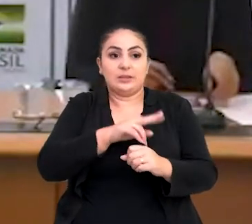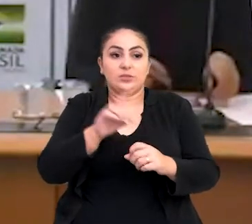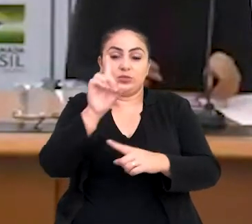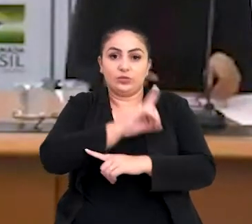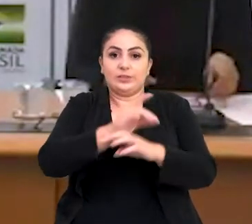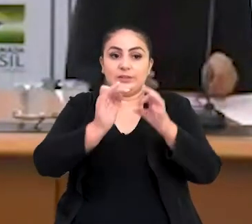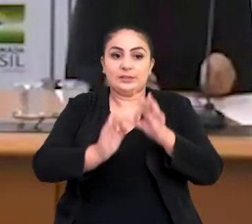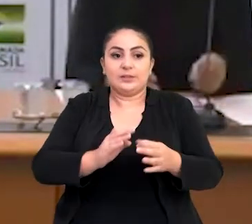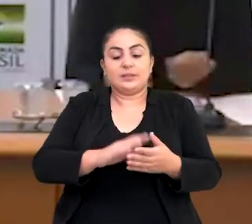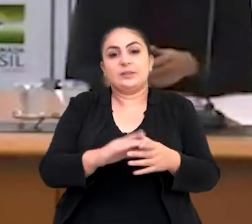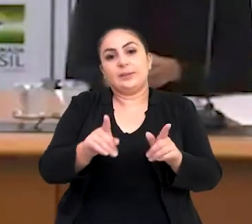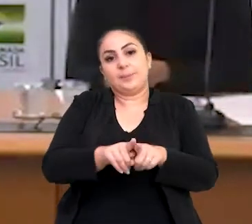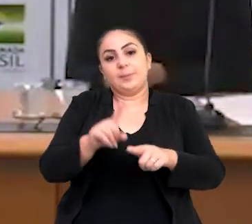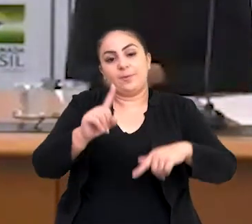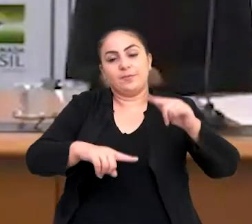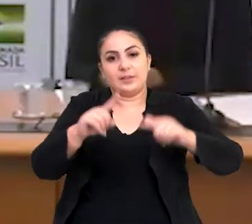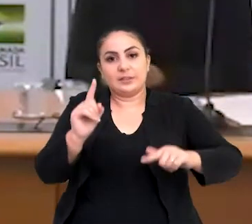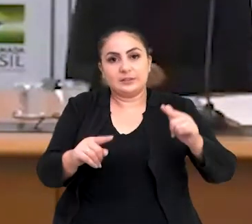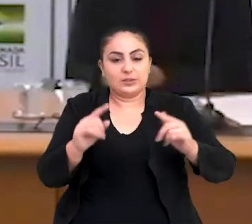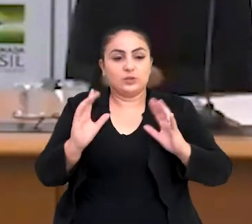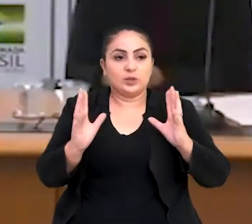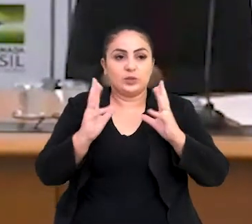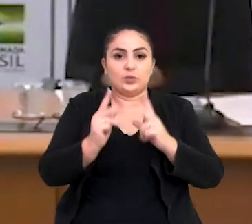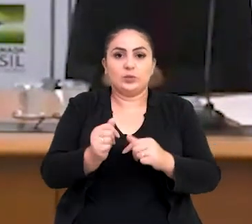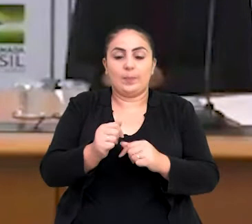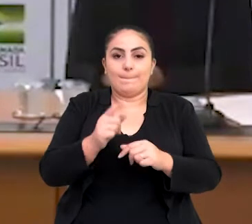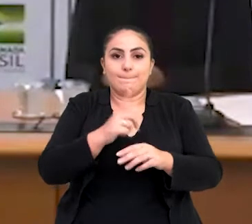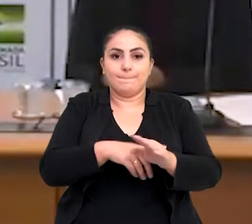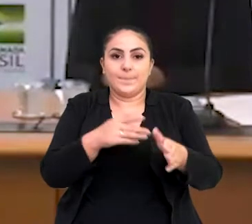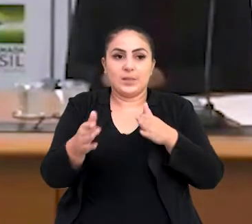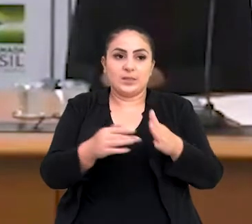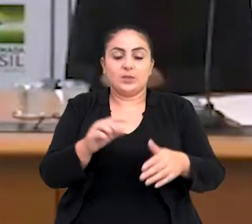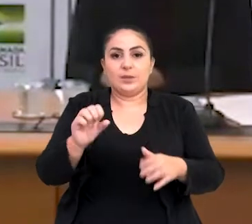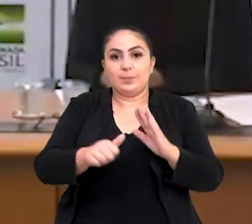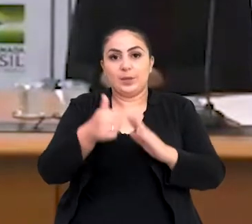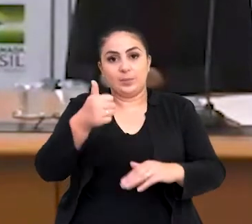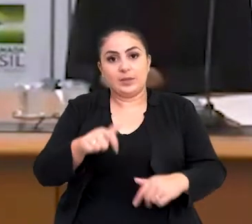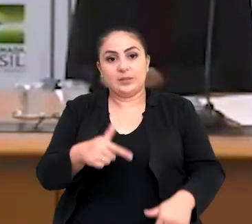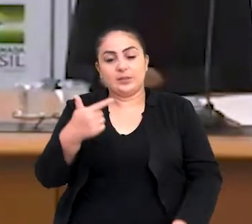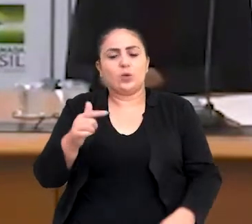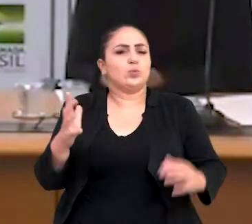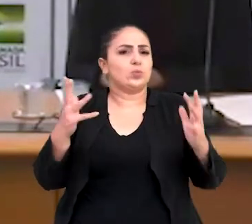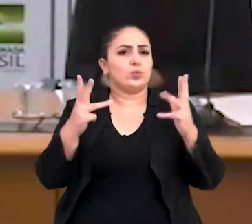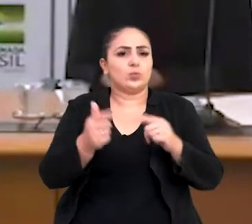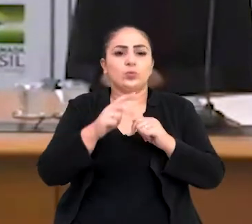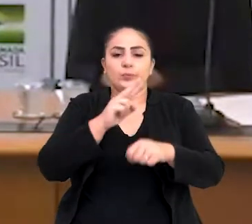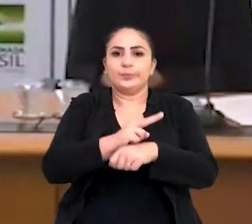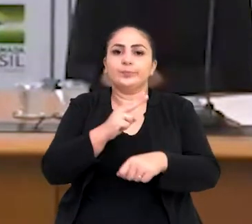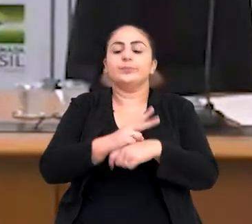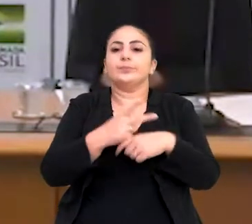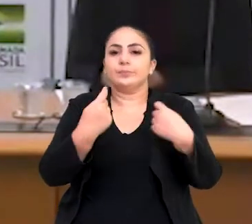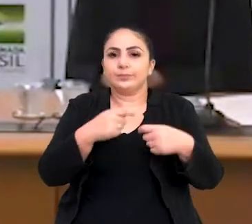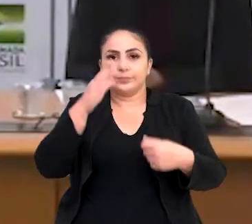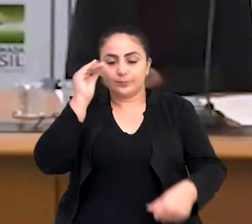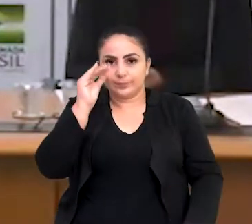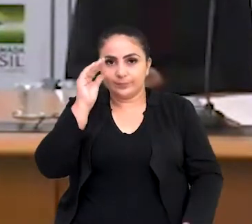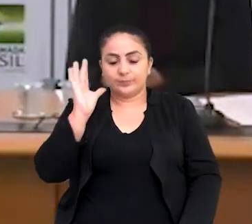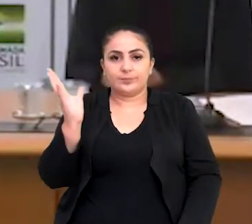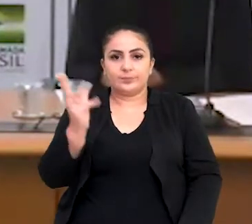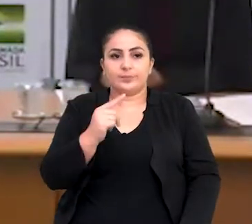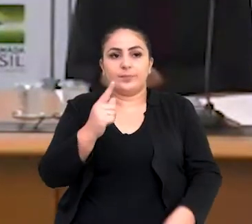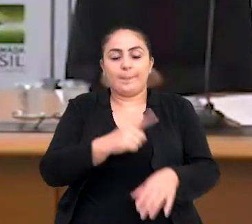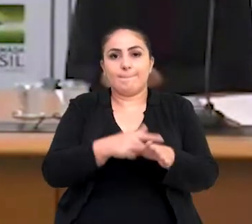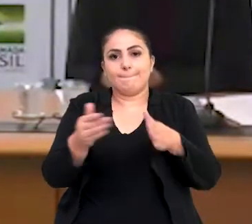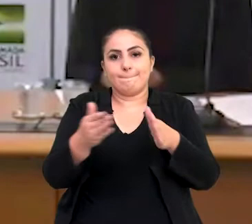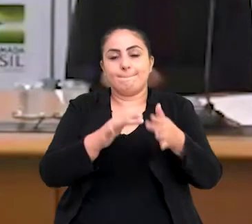dose na data correta. Há uma variação entre os imunizantes, entre os períodos de primeira e segunda dose. Então, todos esses cuidados têm que ser